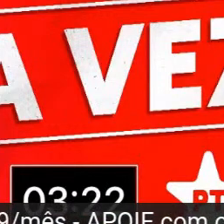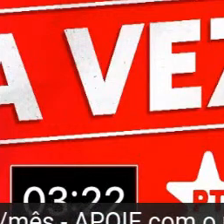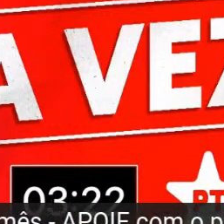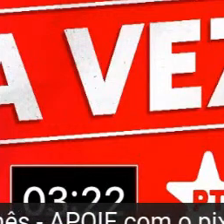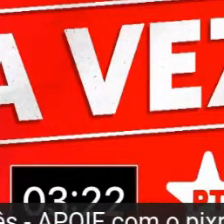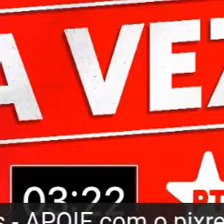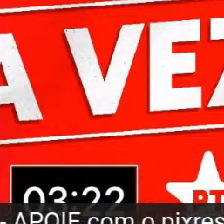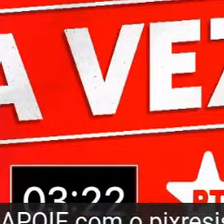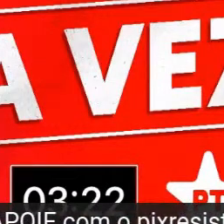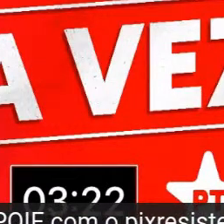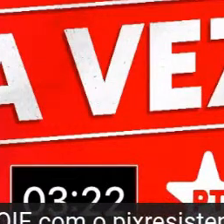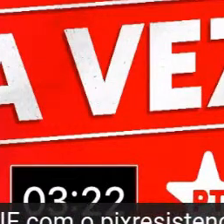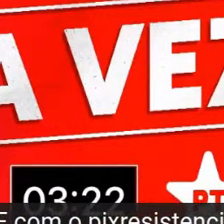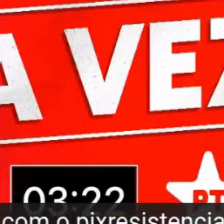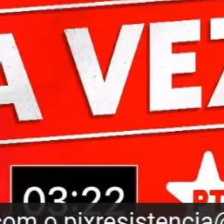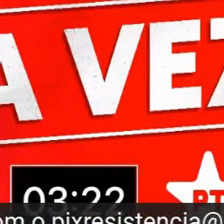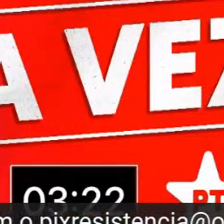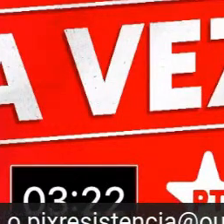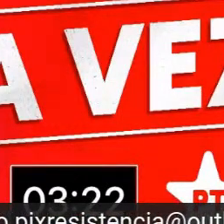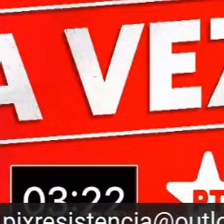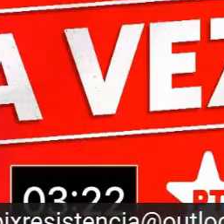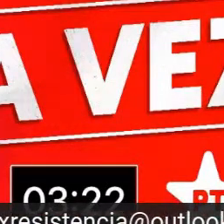e você,